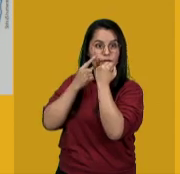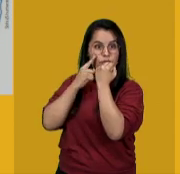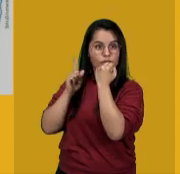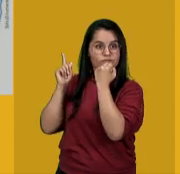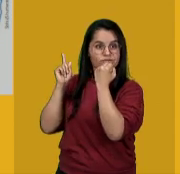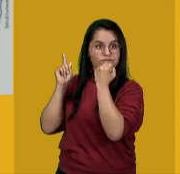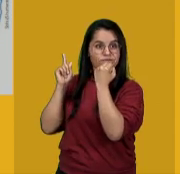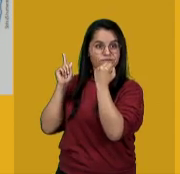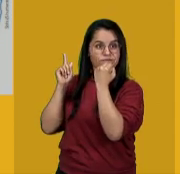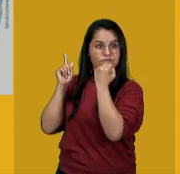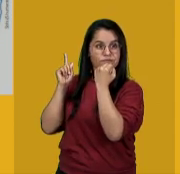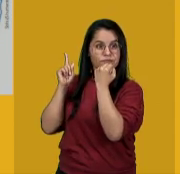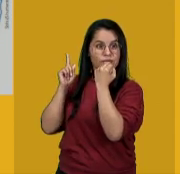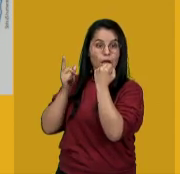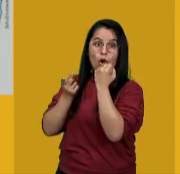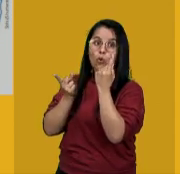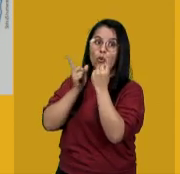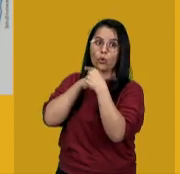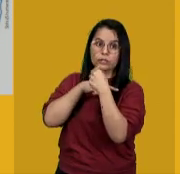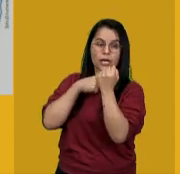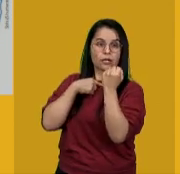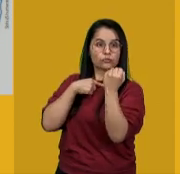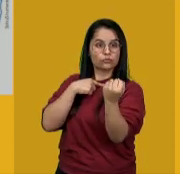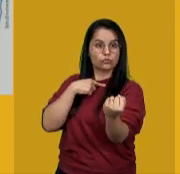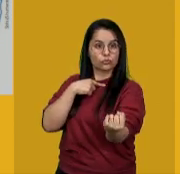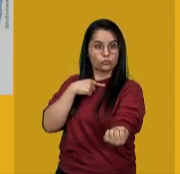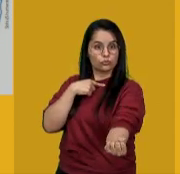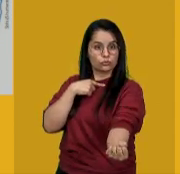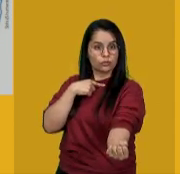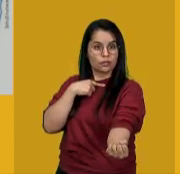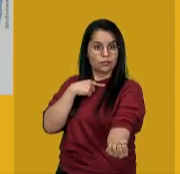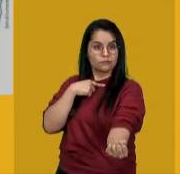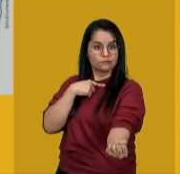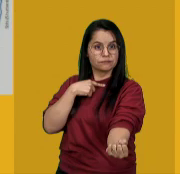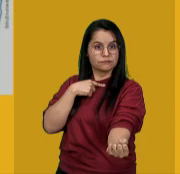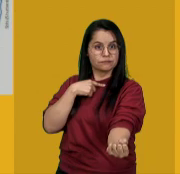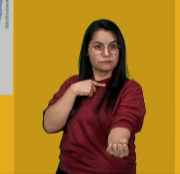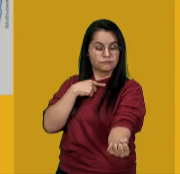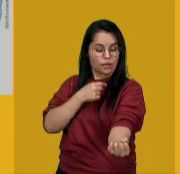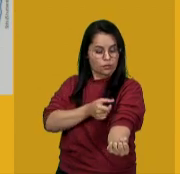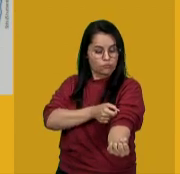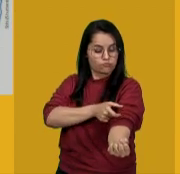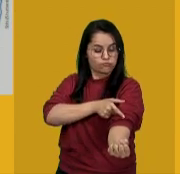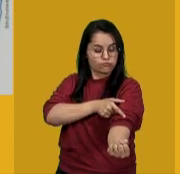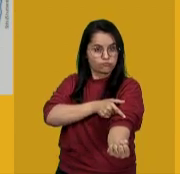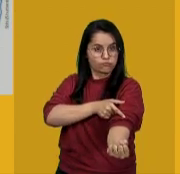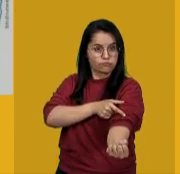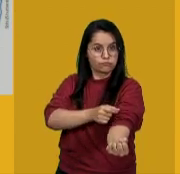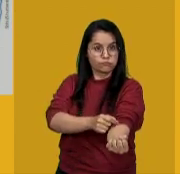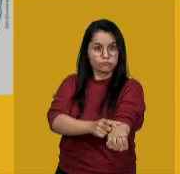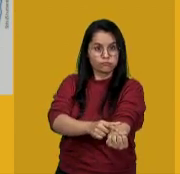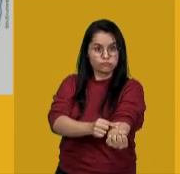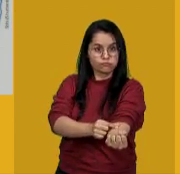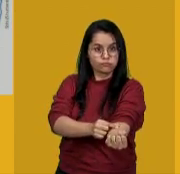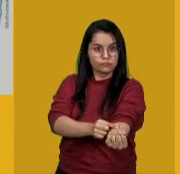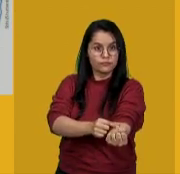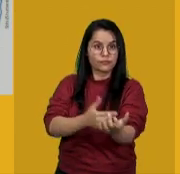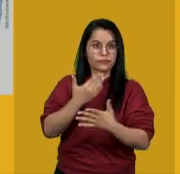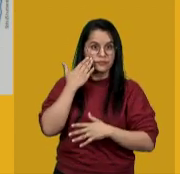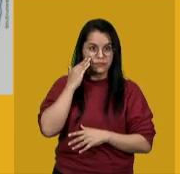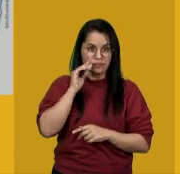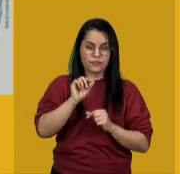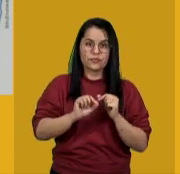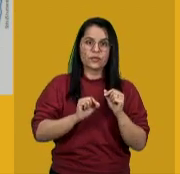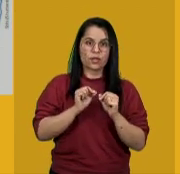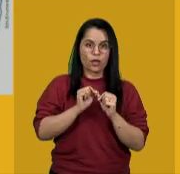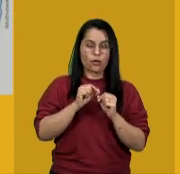E aqui eu tenho o contrário. Quando o bíceps se contrai, o tríceps ele se